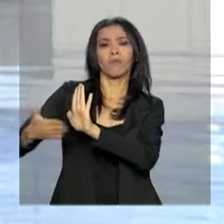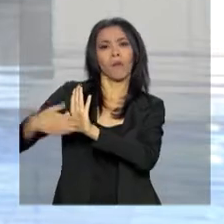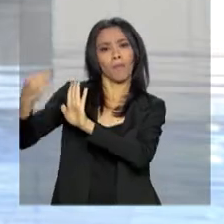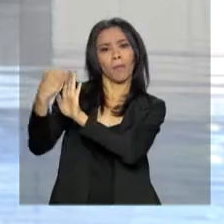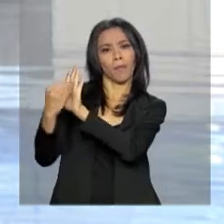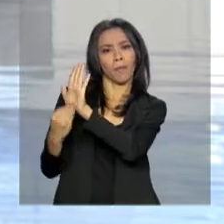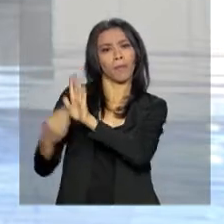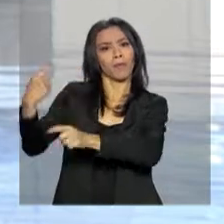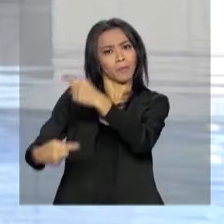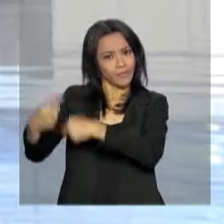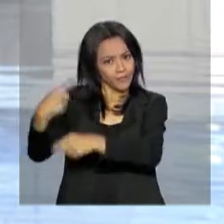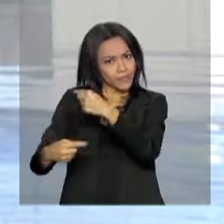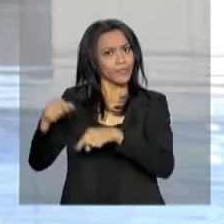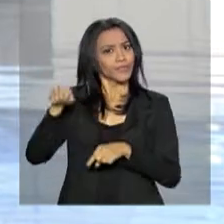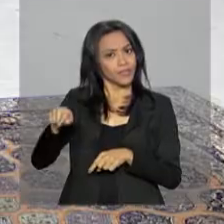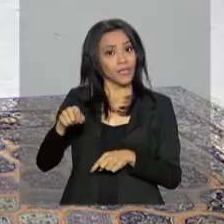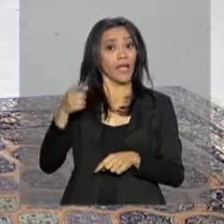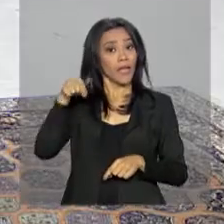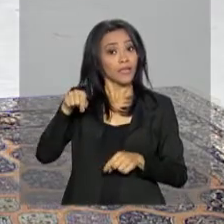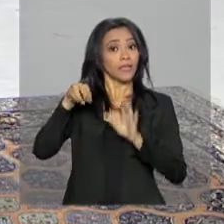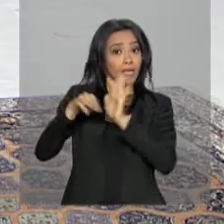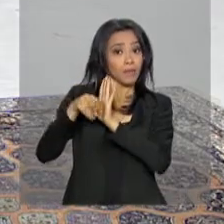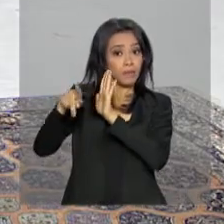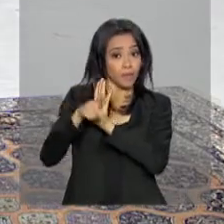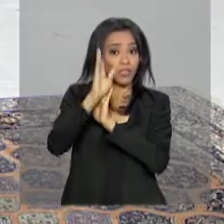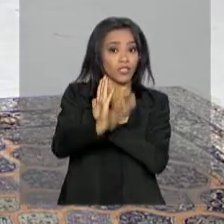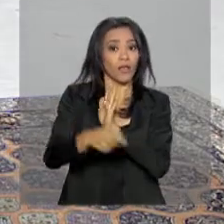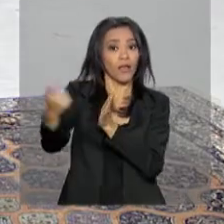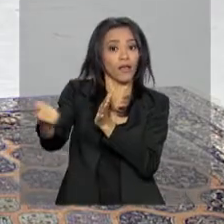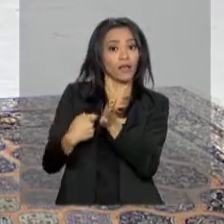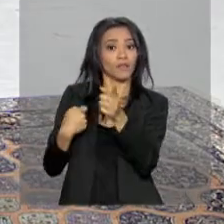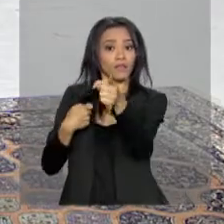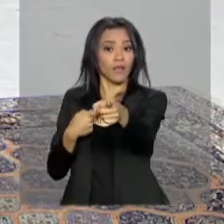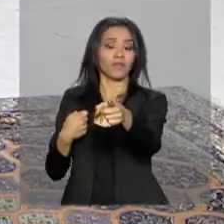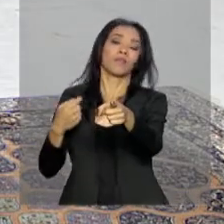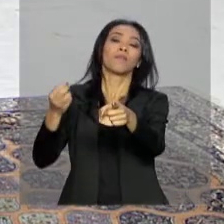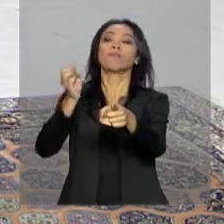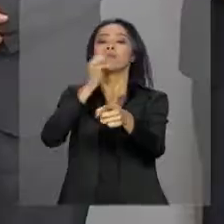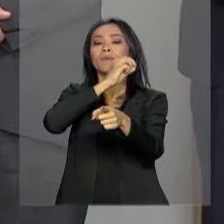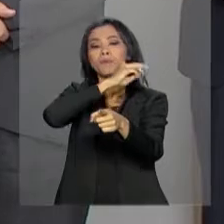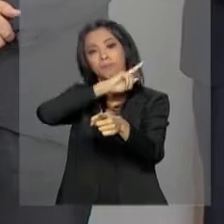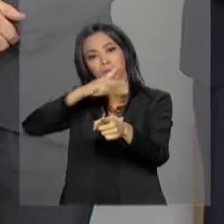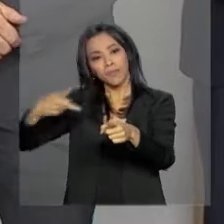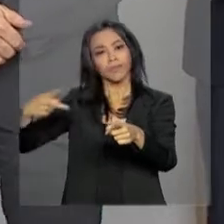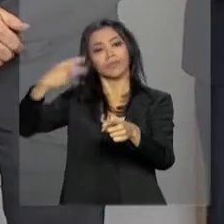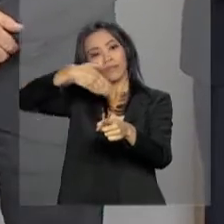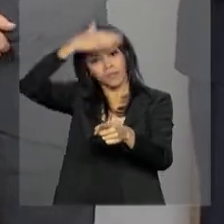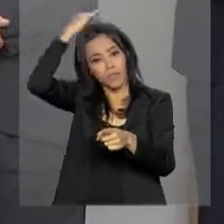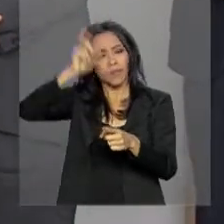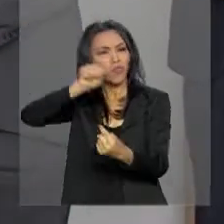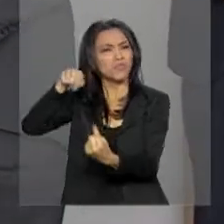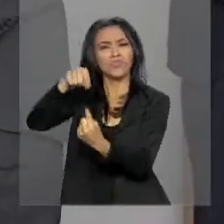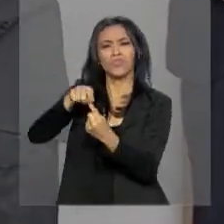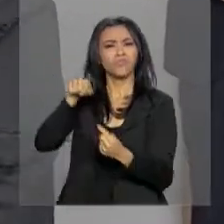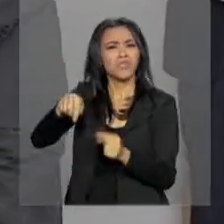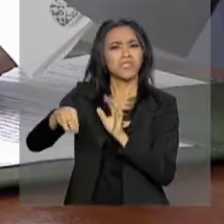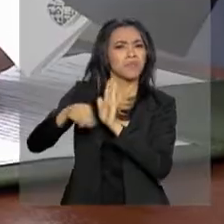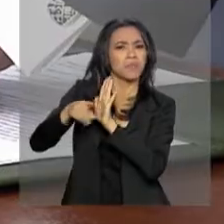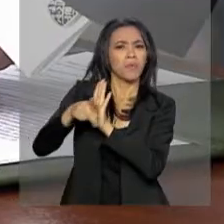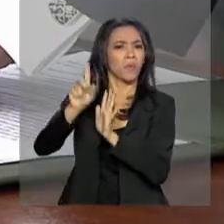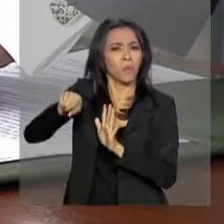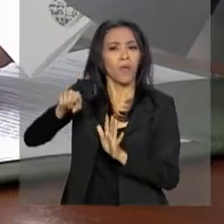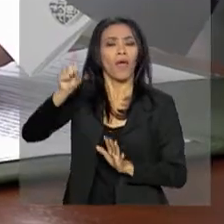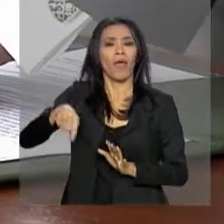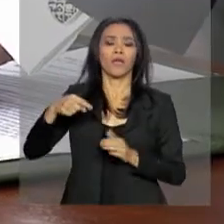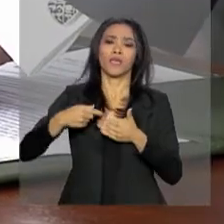Rota 2030. A medida provisória foi assinada pelo presidente Michel Temer. O objetivo é estabelecer uma visão